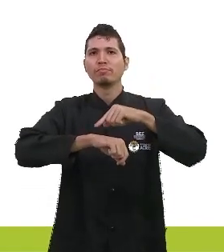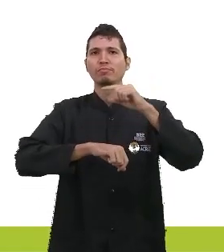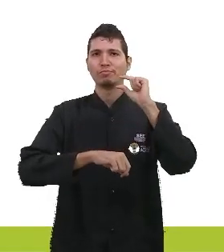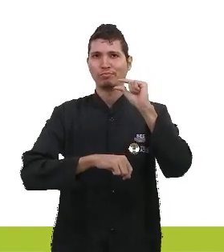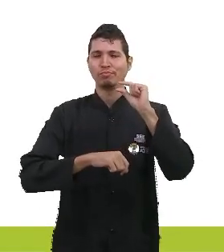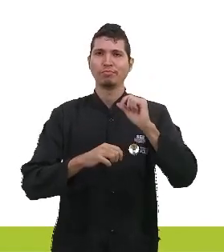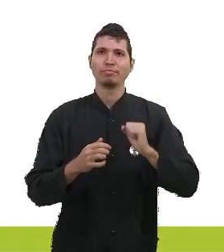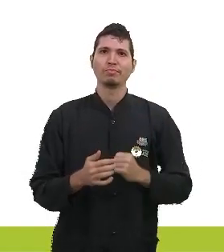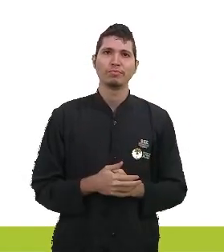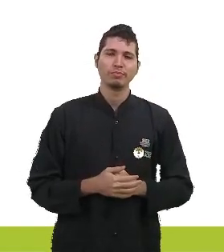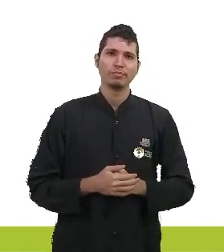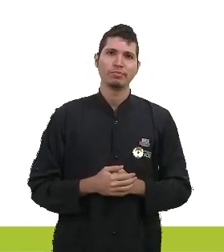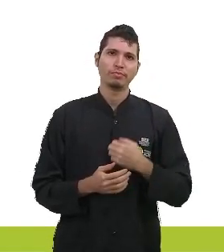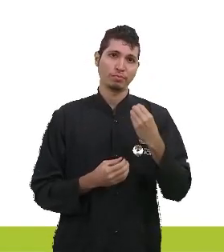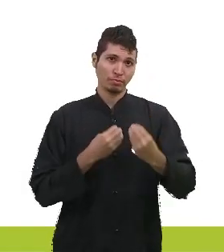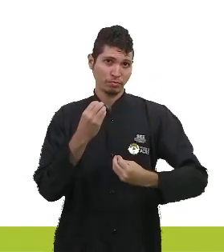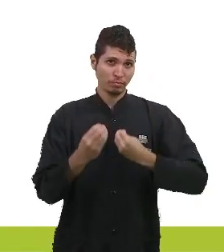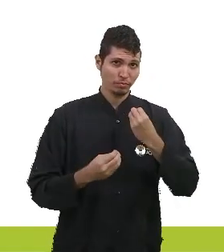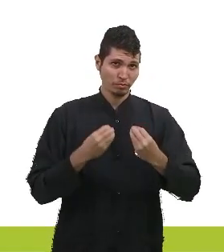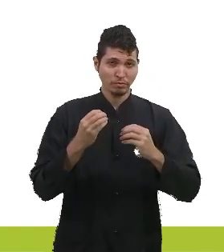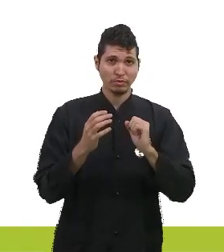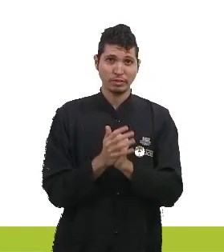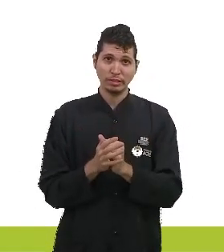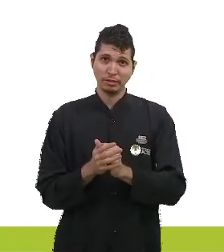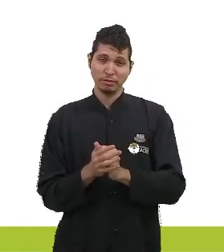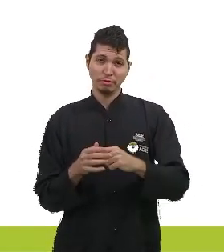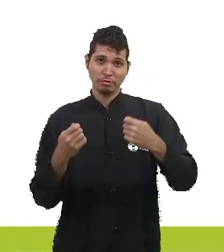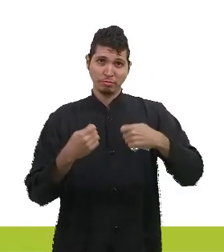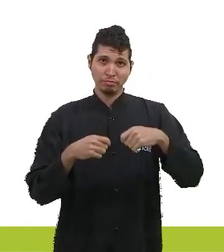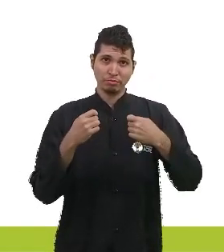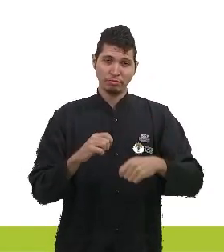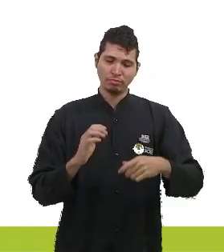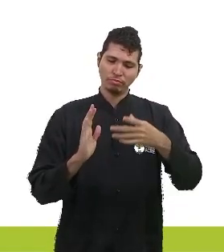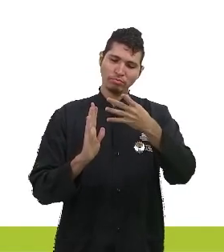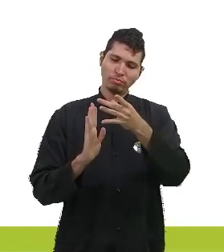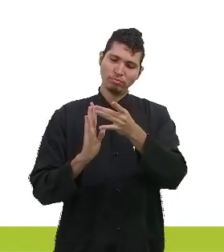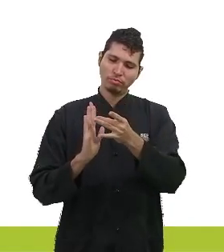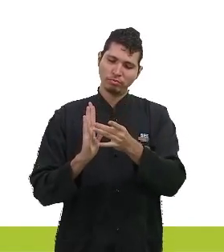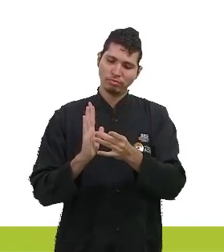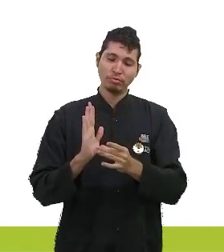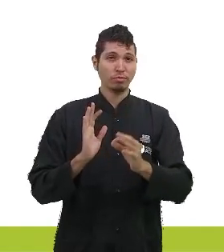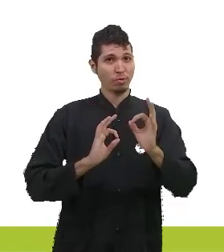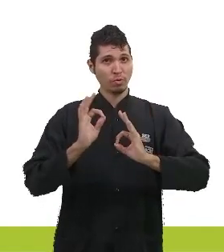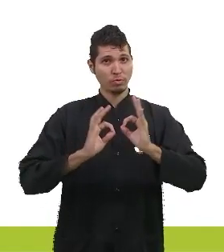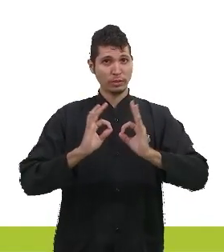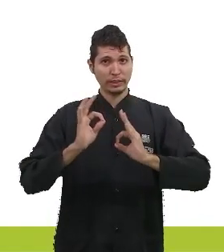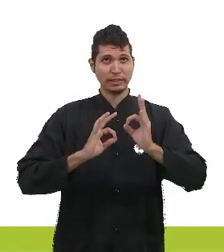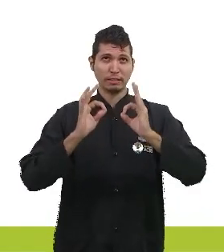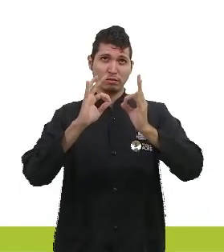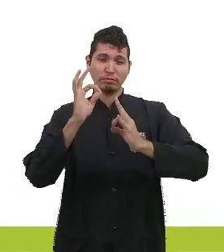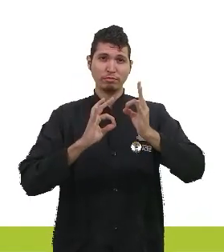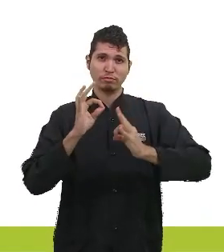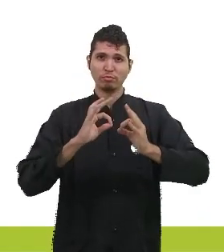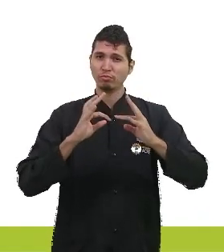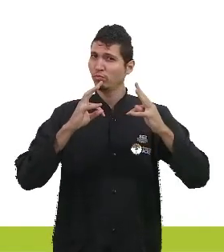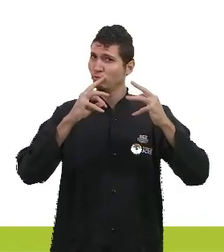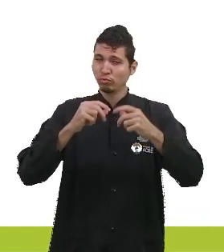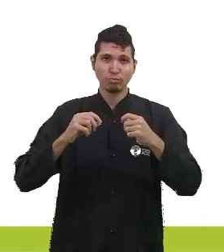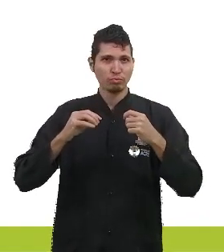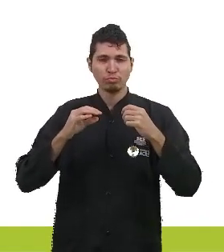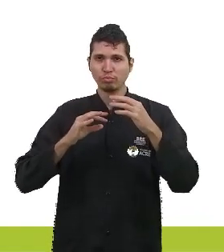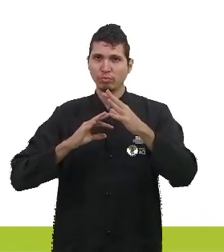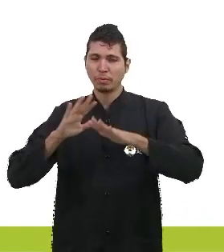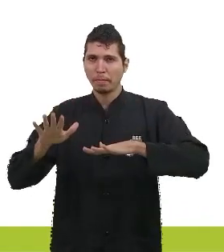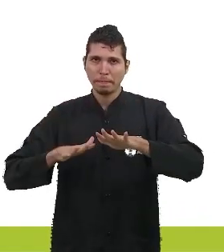aplica efetivamente? A gente vai listar as tarefas, né? Que é começar a anotar todas as tarefas que a gente precisa realizar em determinado período, seja